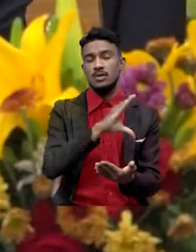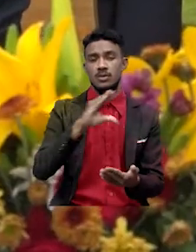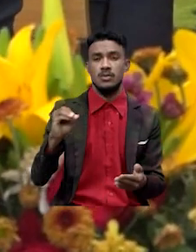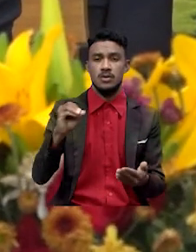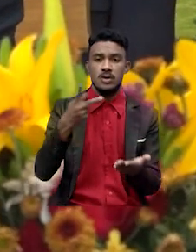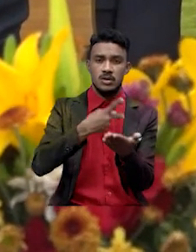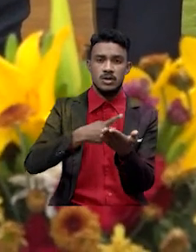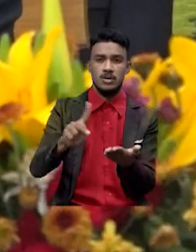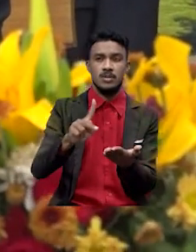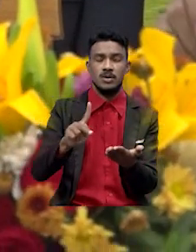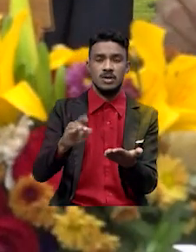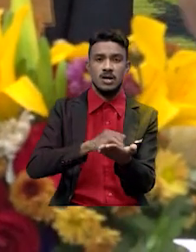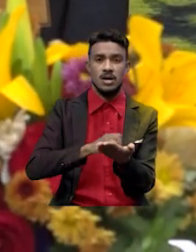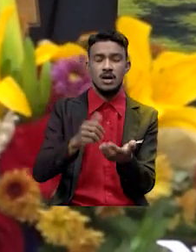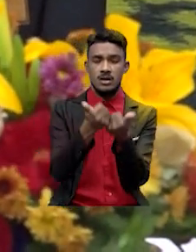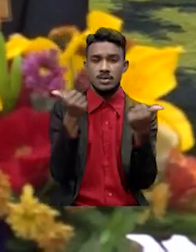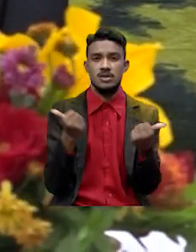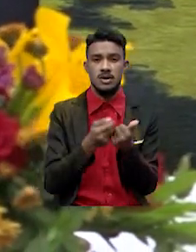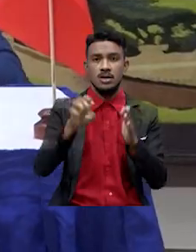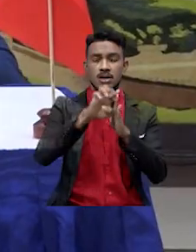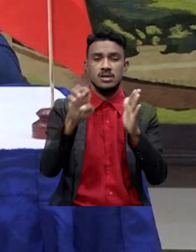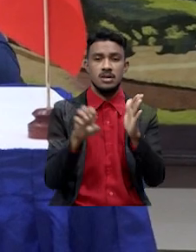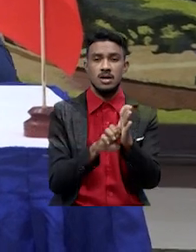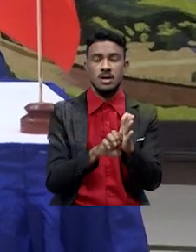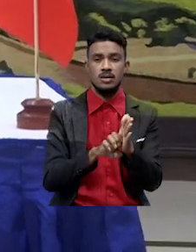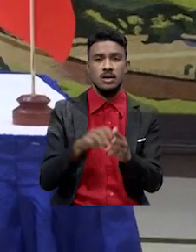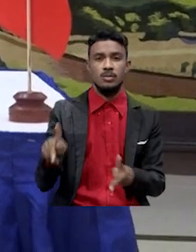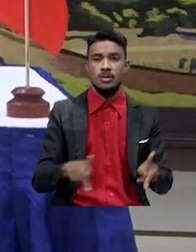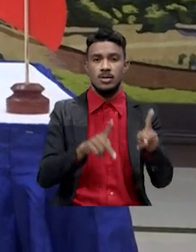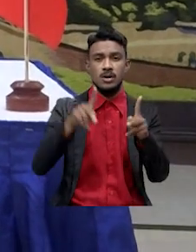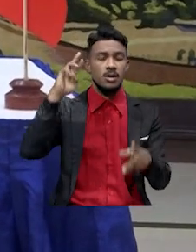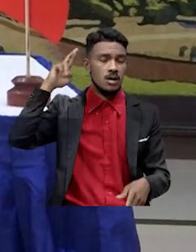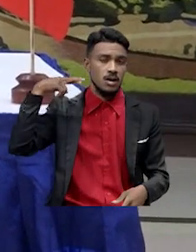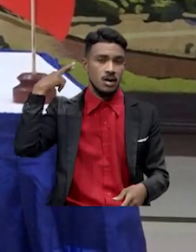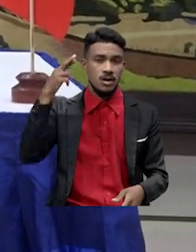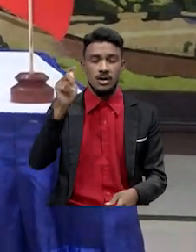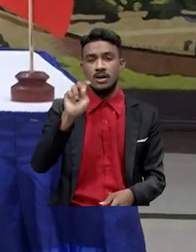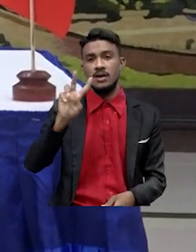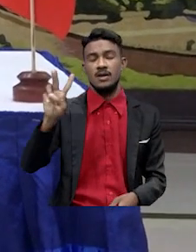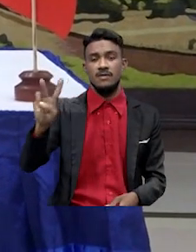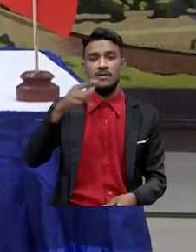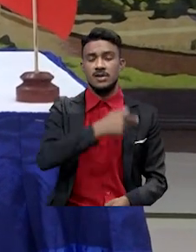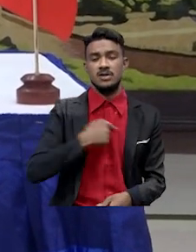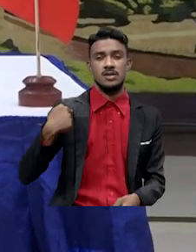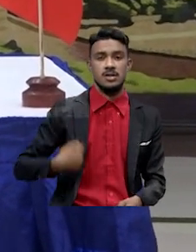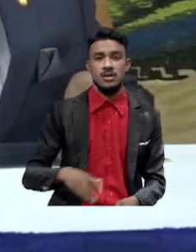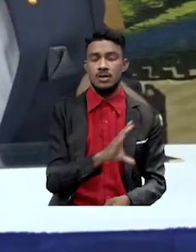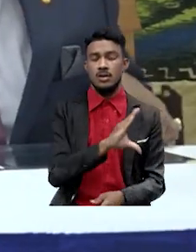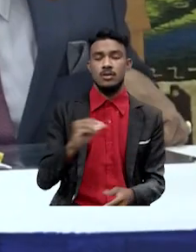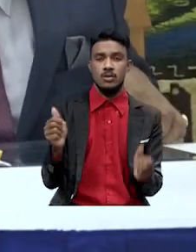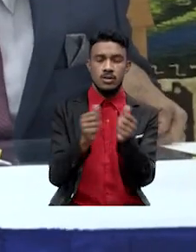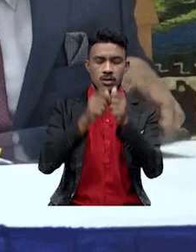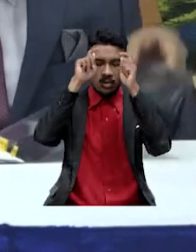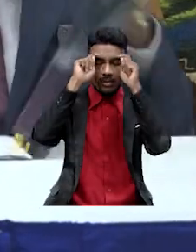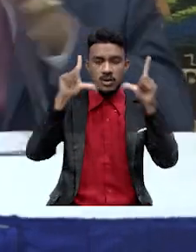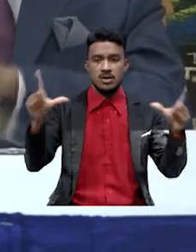ba lisensia administrasão estado de imprensa, publikasão radio sinema televisão sina ho radio televisão Timor Leste, no